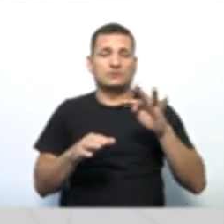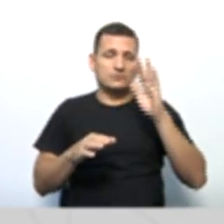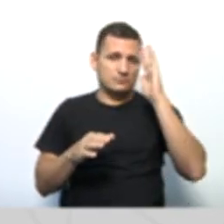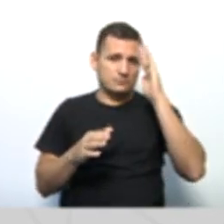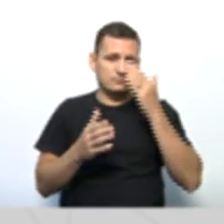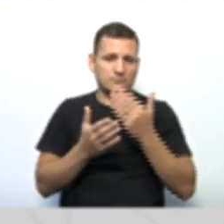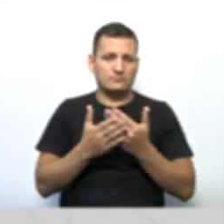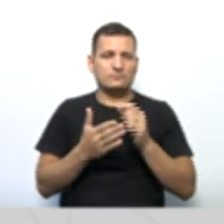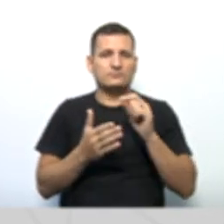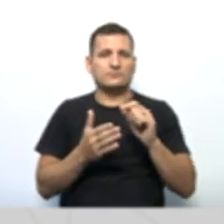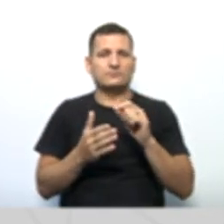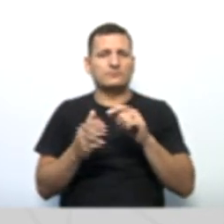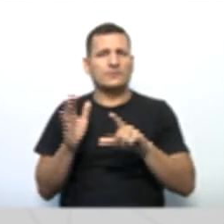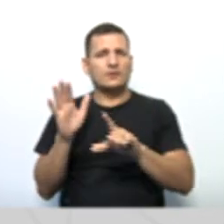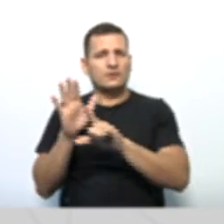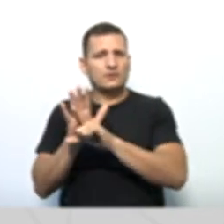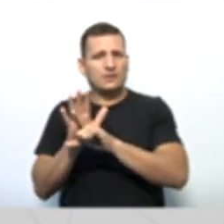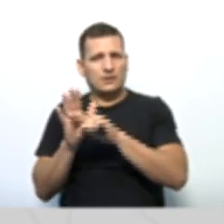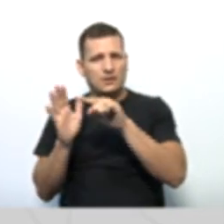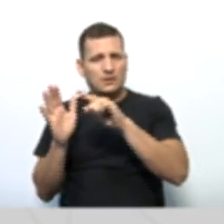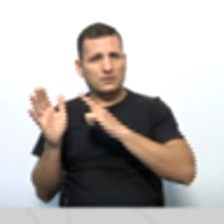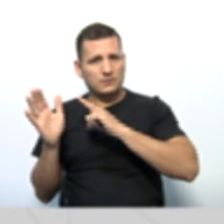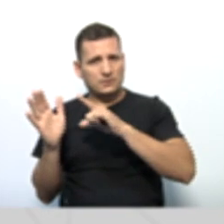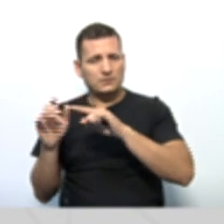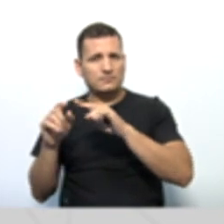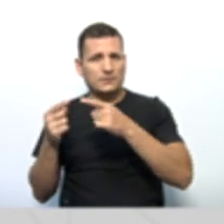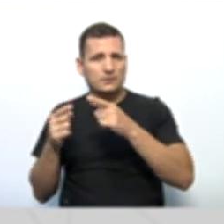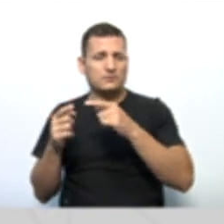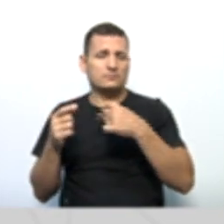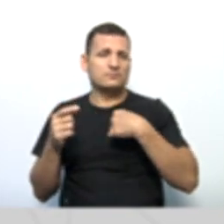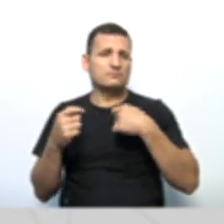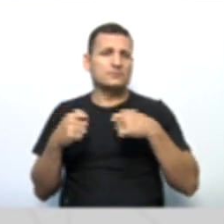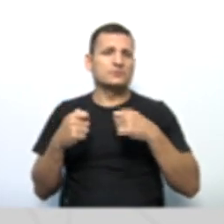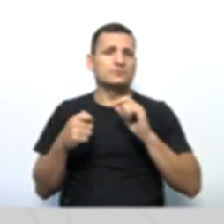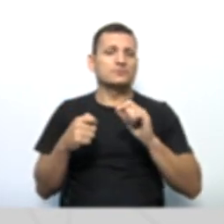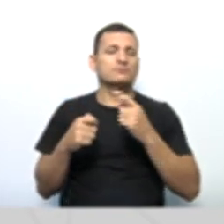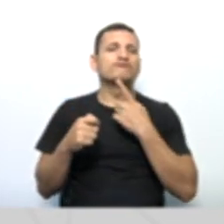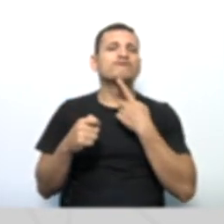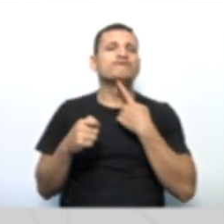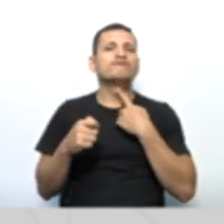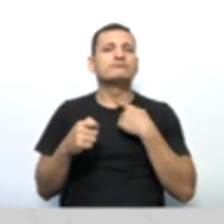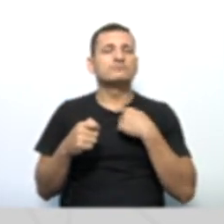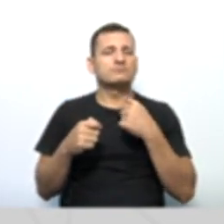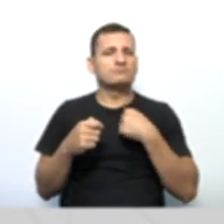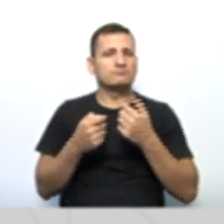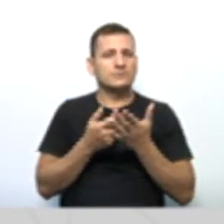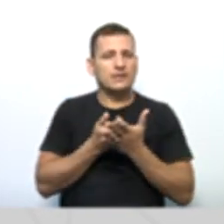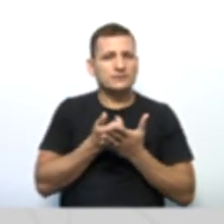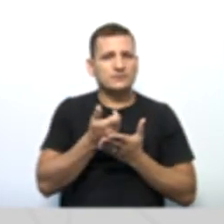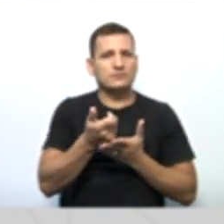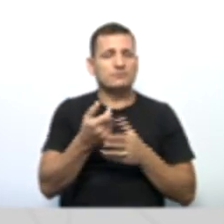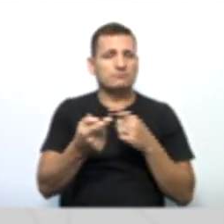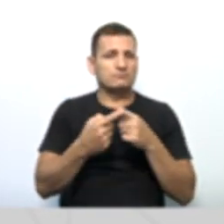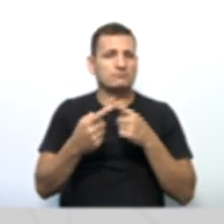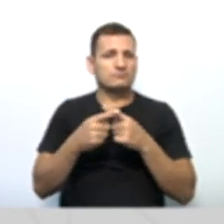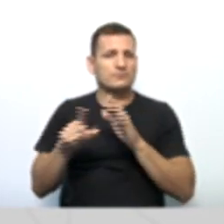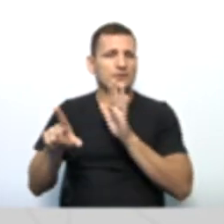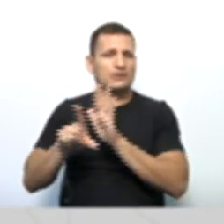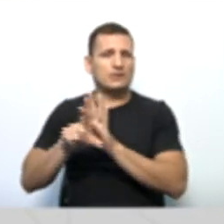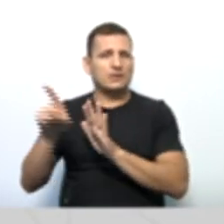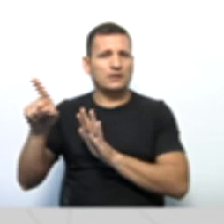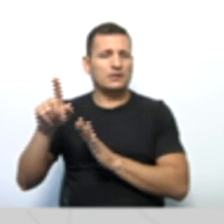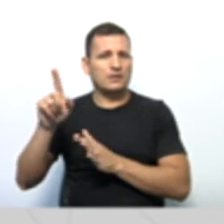Por mais que exista uma lei, eu devo agir pela vontade, porque a lei ela vai ser forçada se